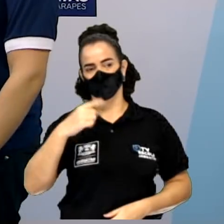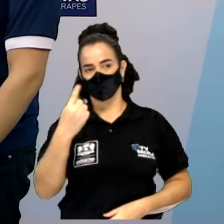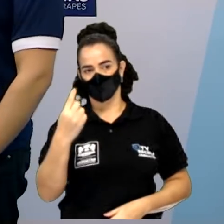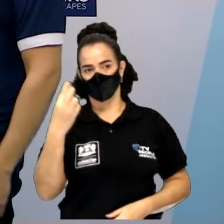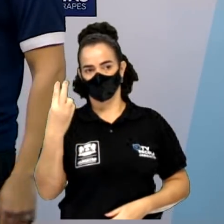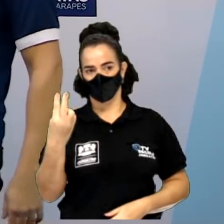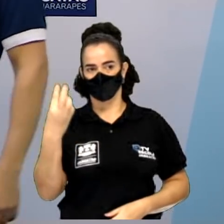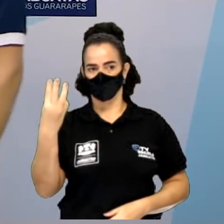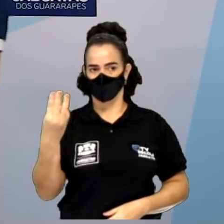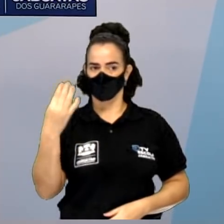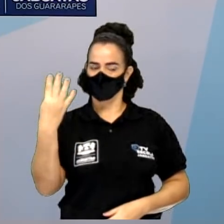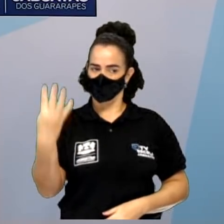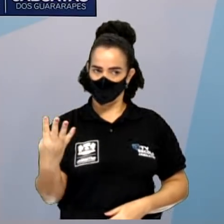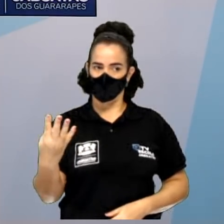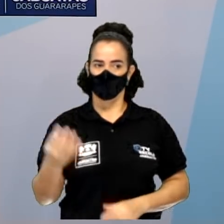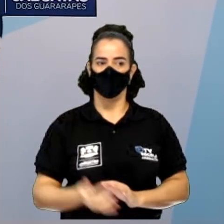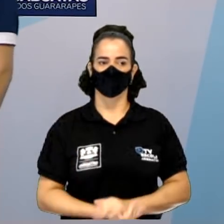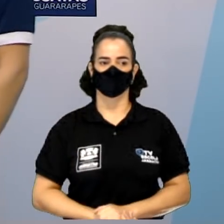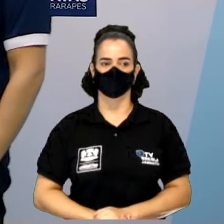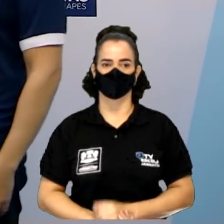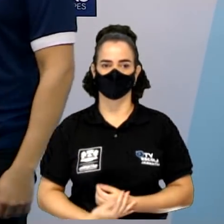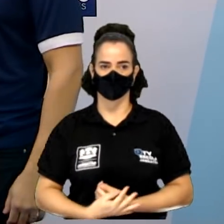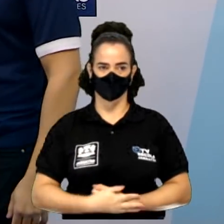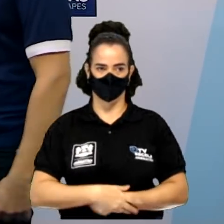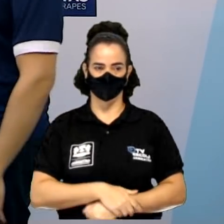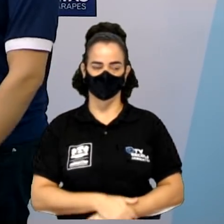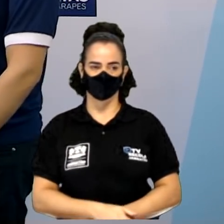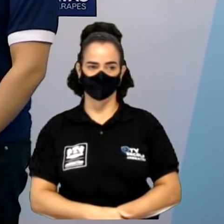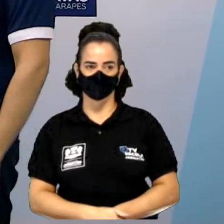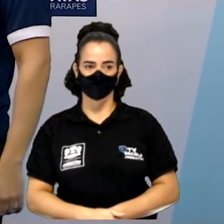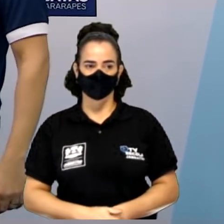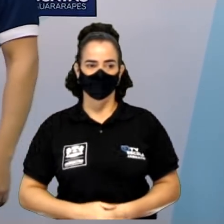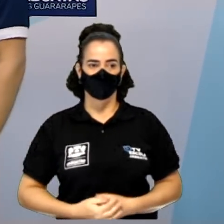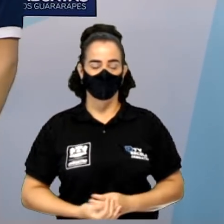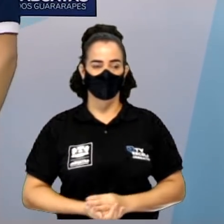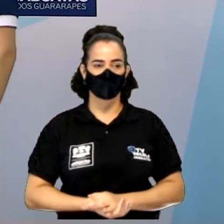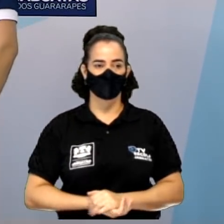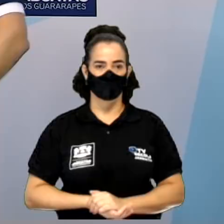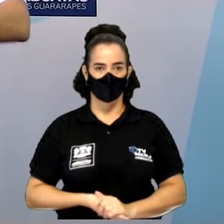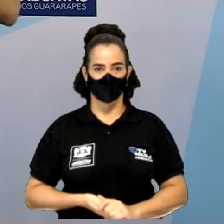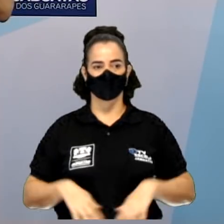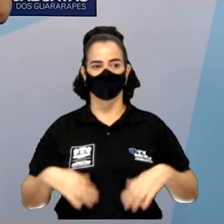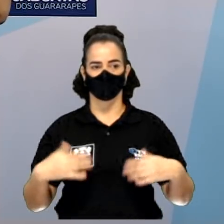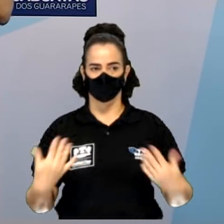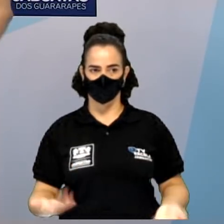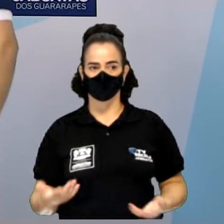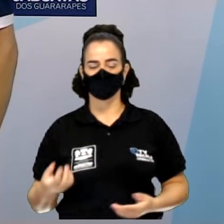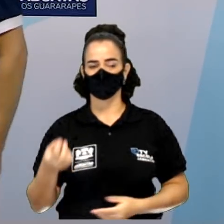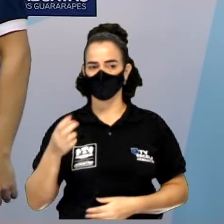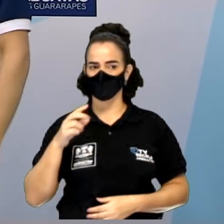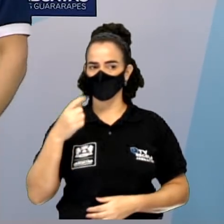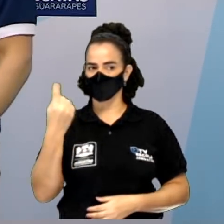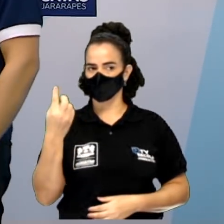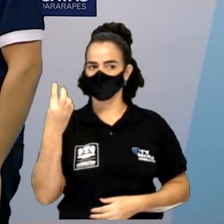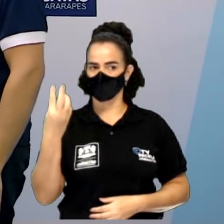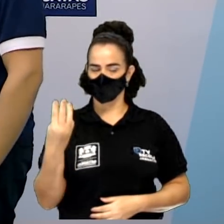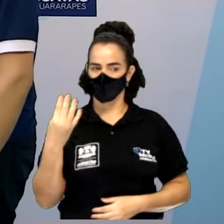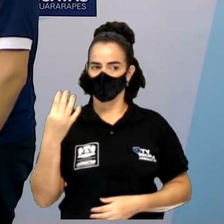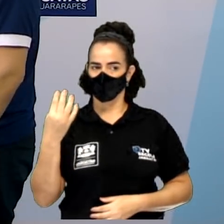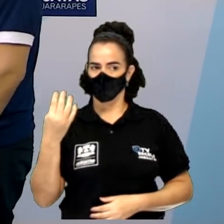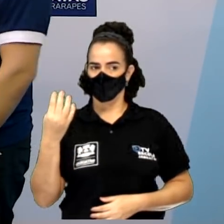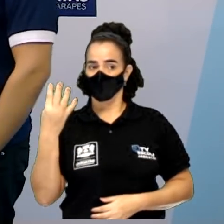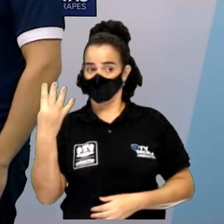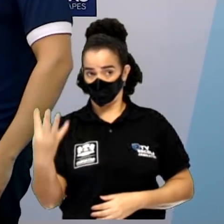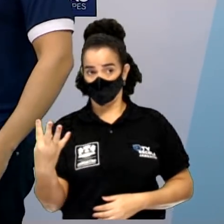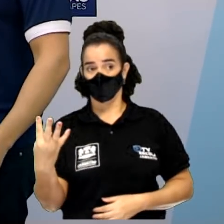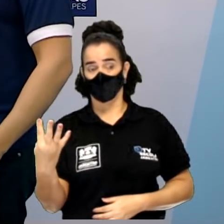O item 1, a vírgula aqui isola o vocativo. O item 3, o sujeito está após o verbo, a gente confirma. E o item 4,